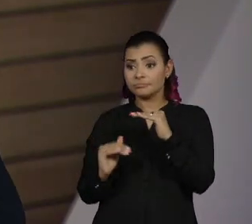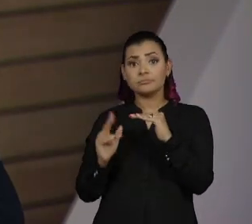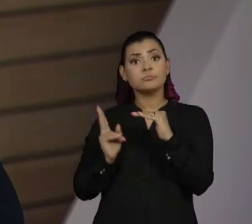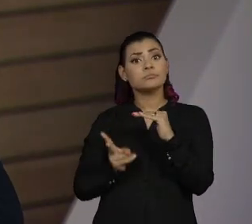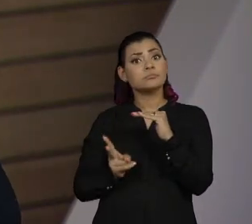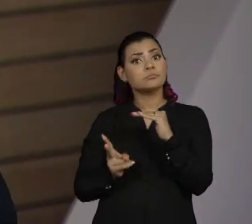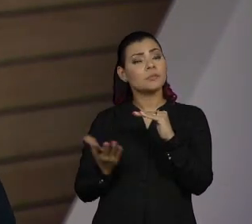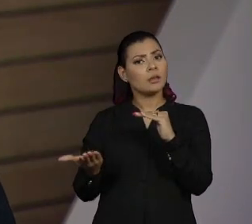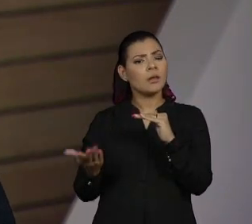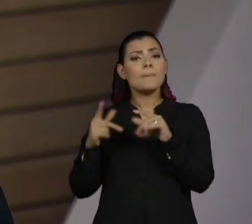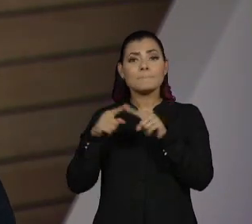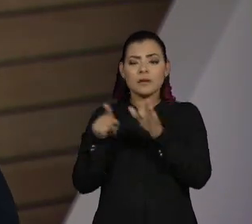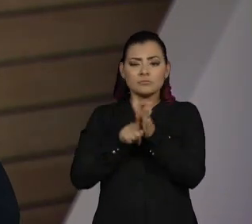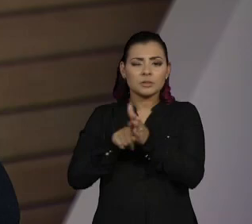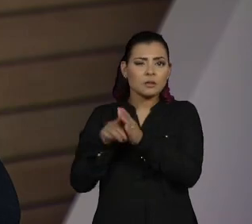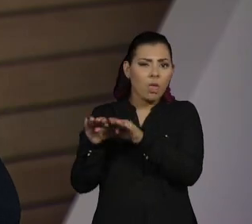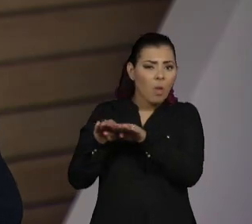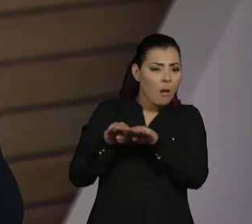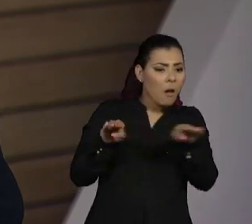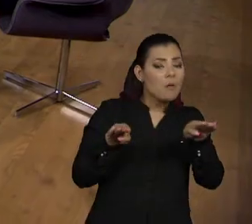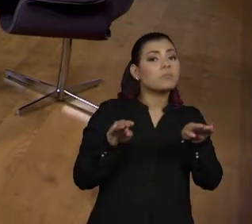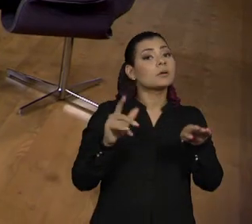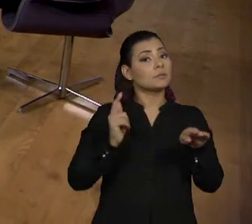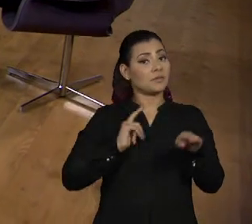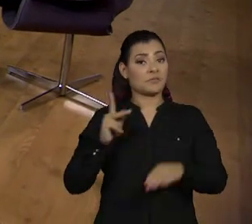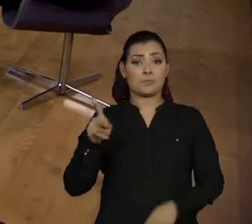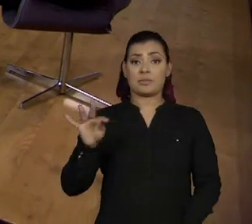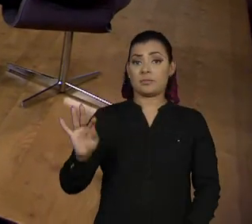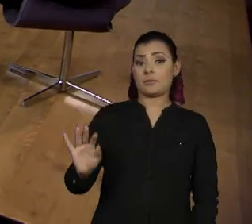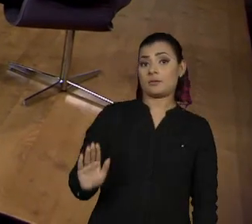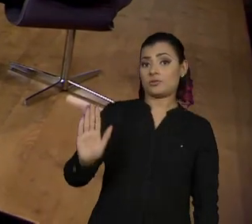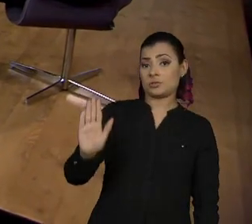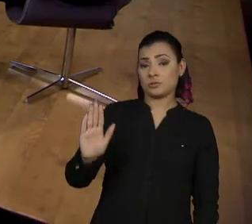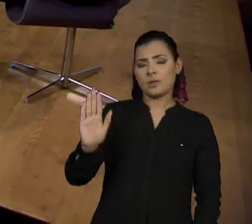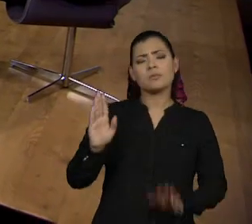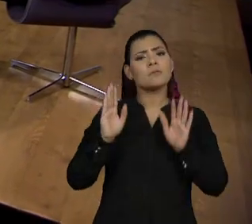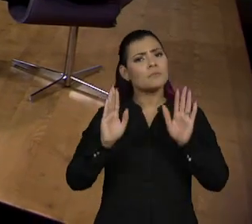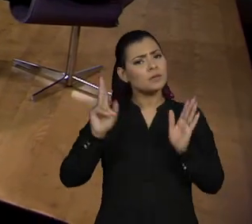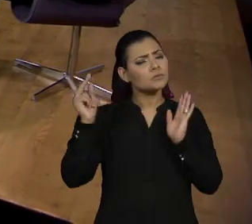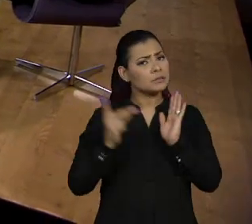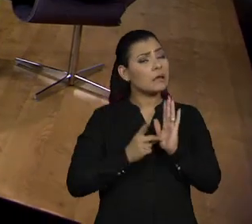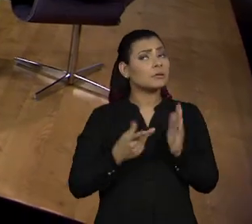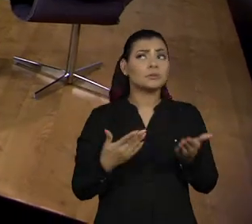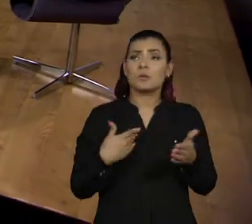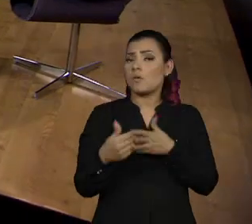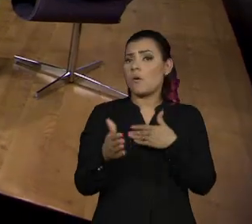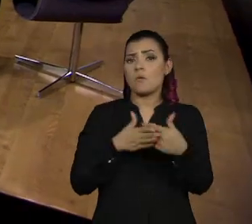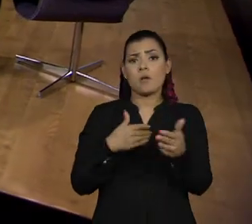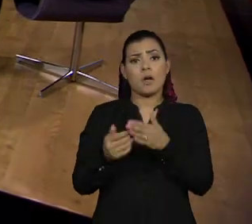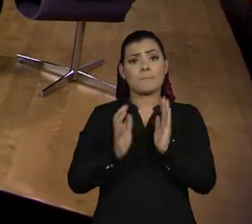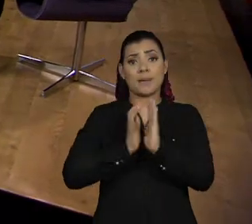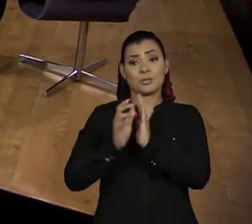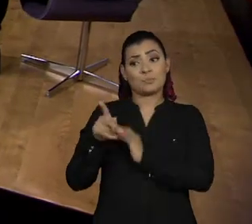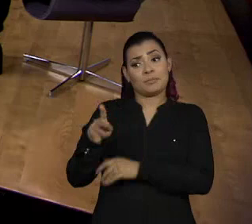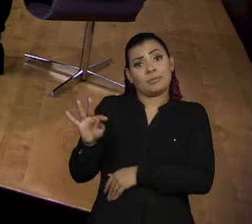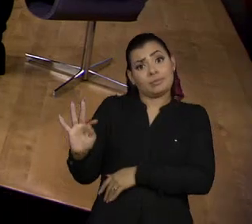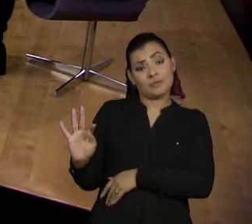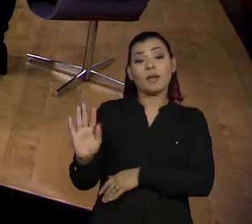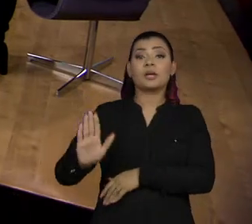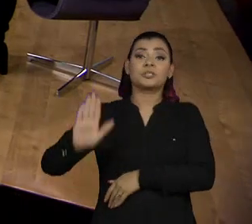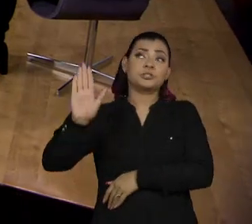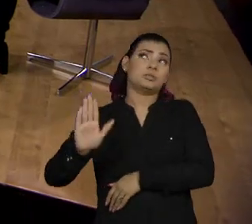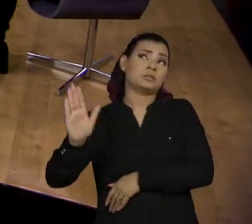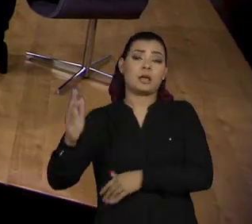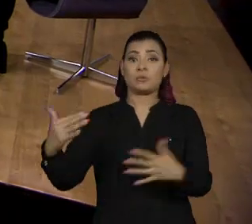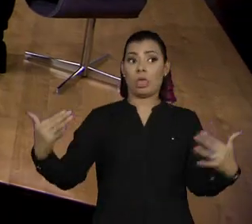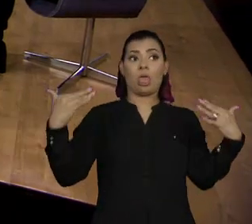mostrou uma certa ascensão do candidato do PT. Agora, de qualquer forma, né, o partido, mesmo que tenha um candidato com